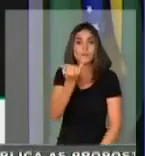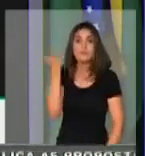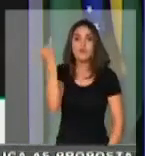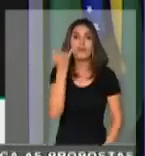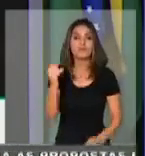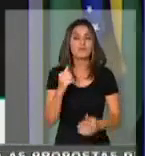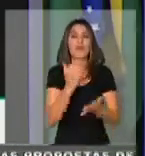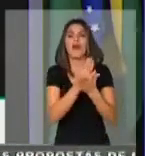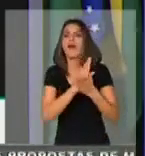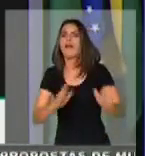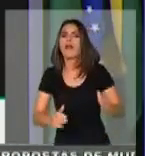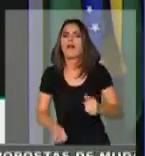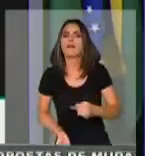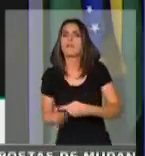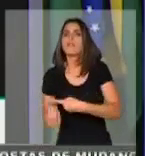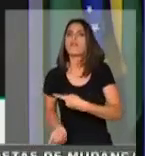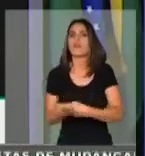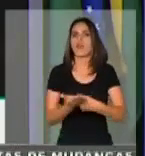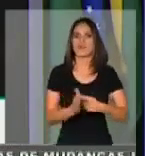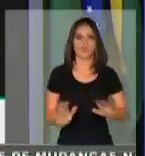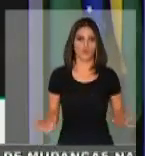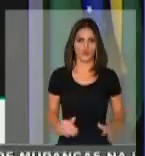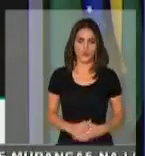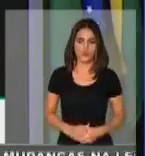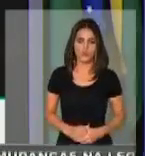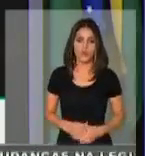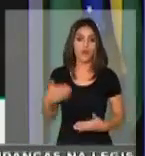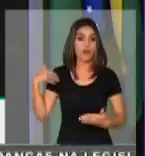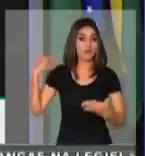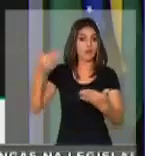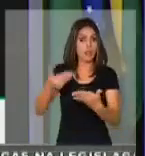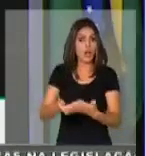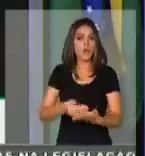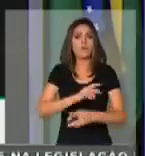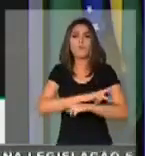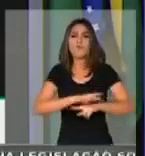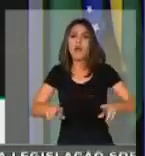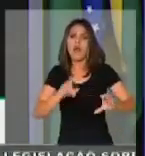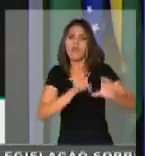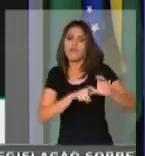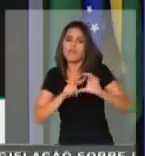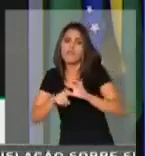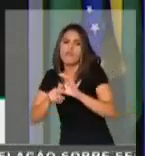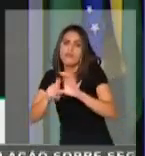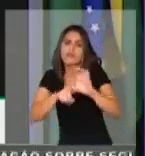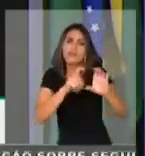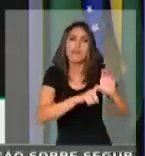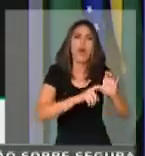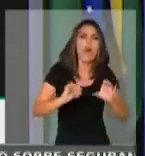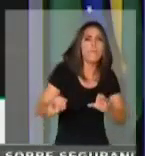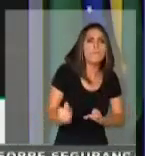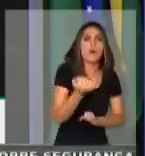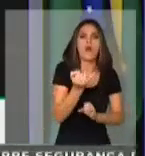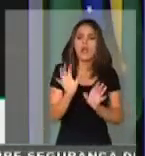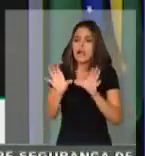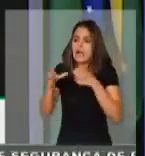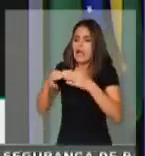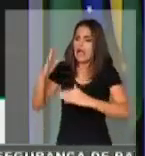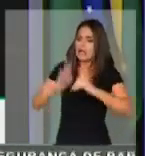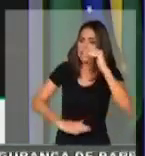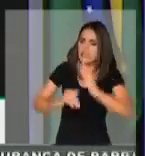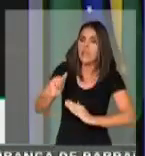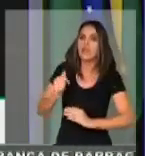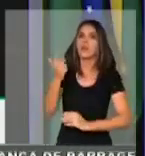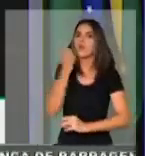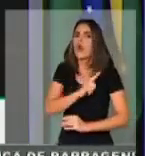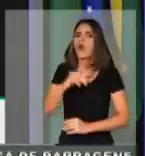importância para o combate aos privilégios. Até hoje, com uma série de penduricalhos, muitas categorias